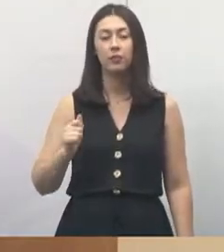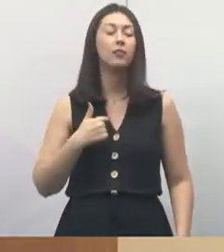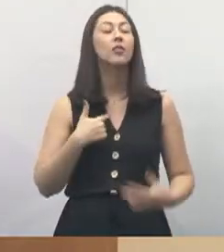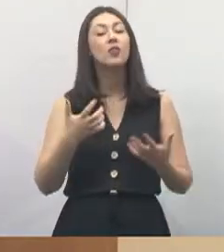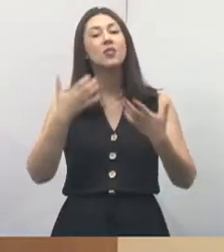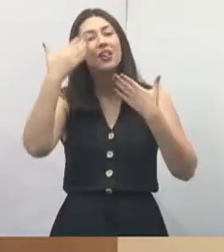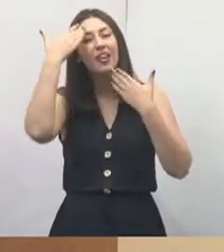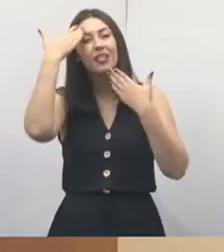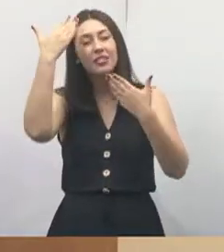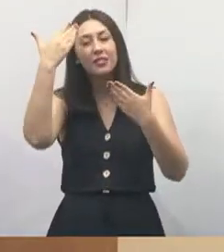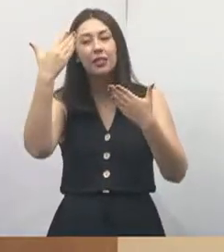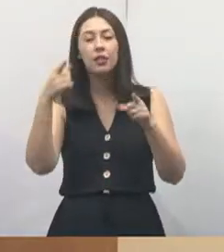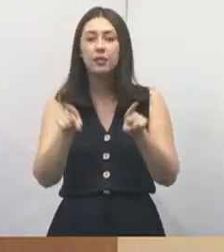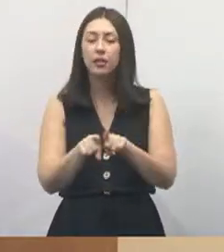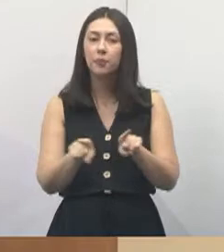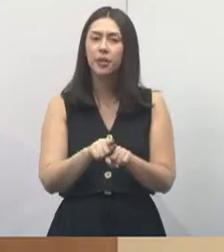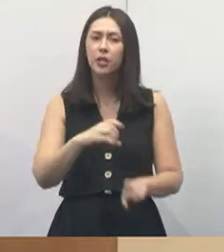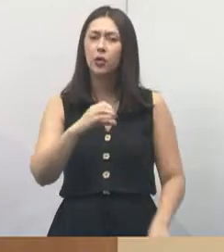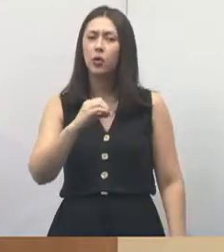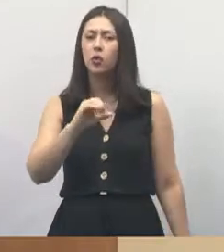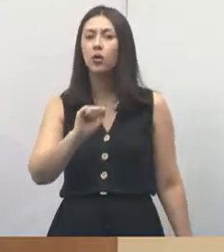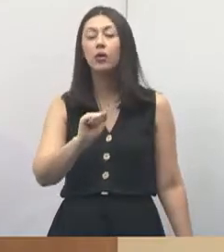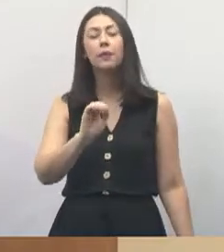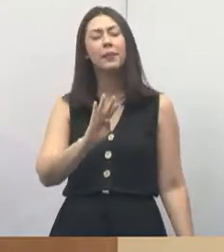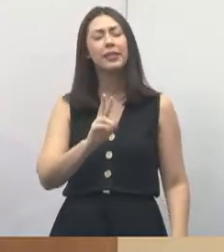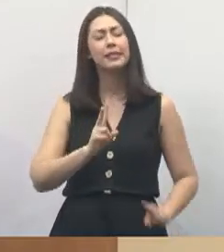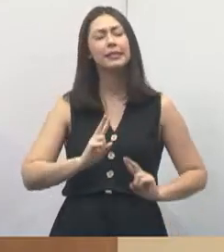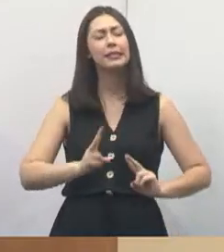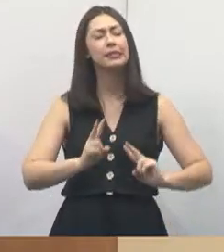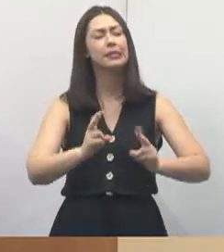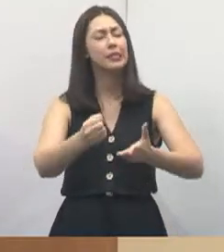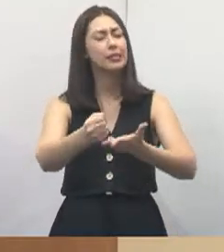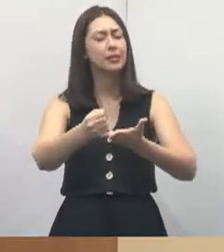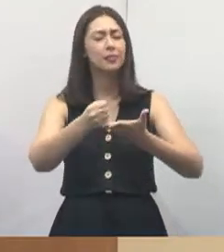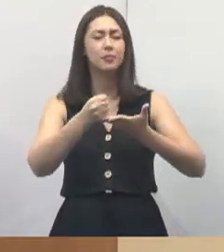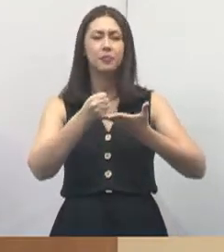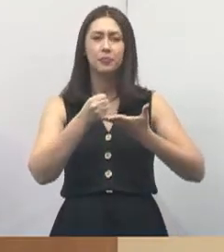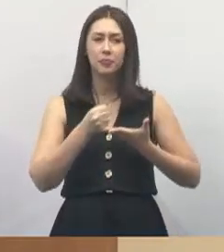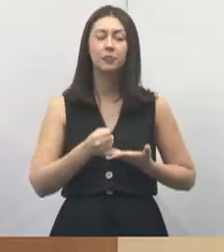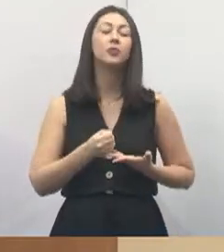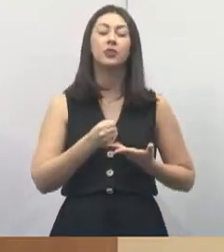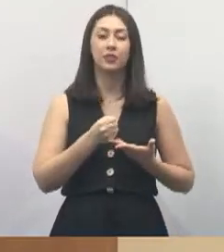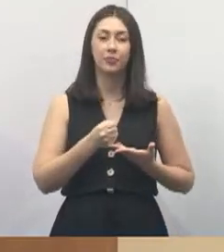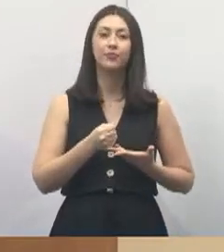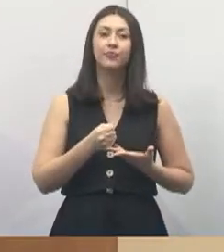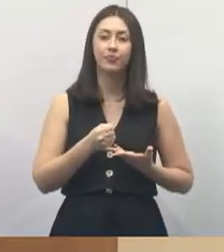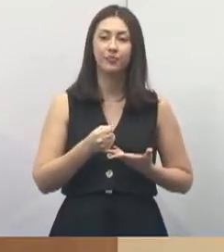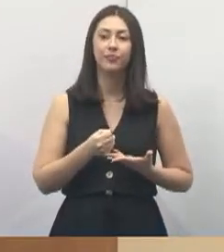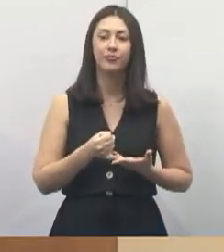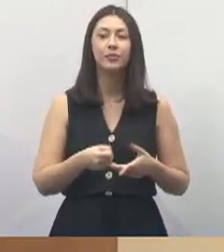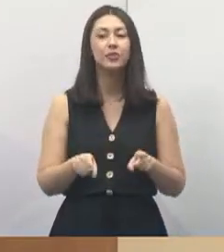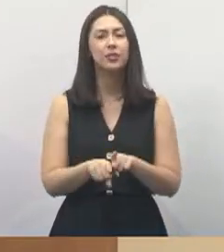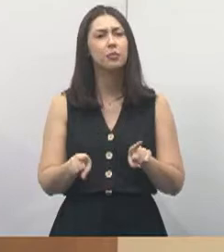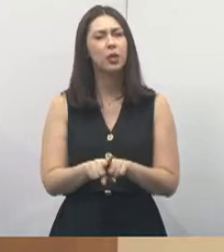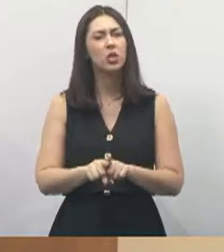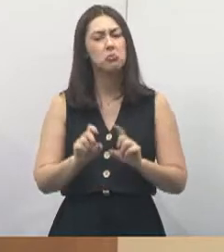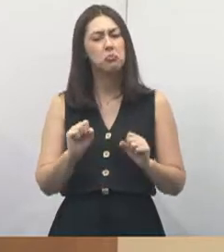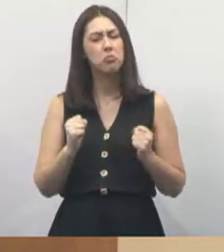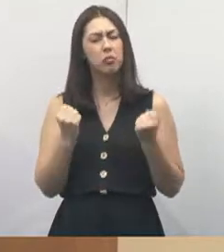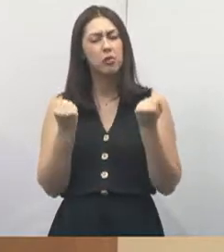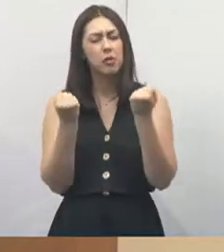Quero agradecer a minha instituição, a OAB, por todo o apoio que ela nos dá nessa questão da defesa da